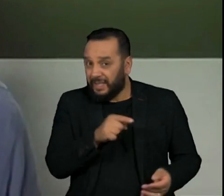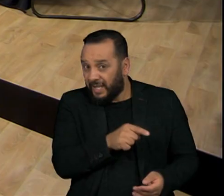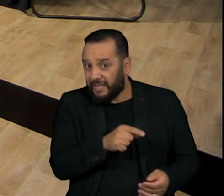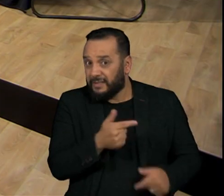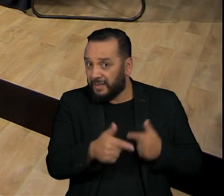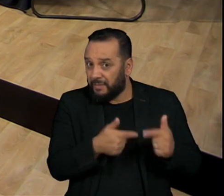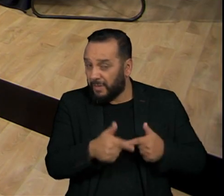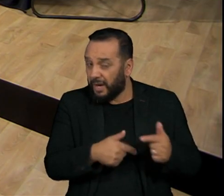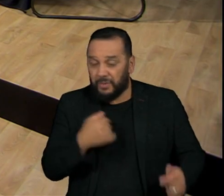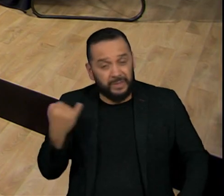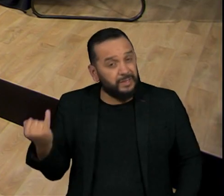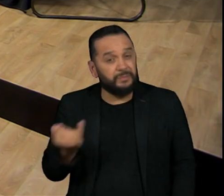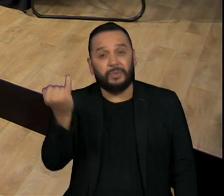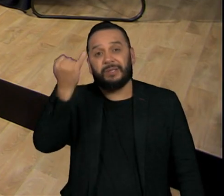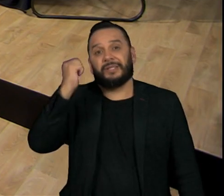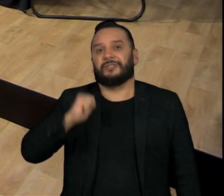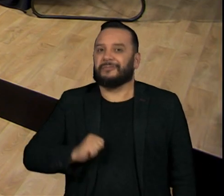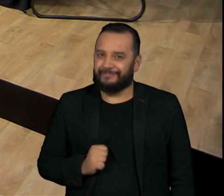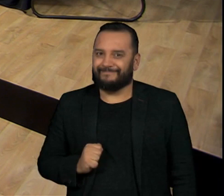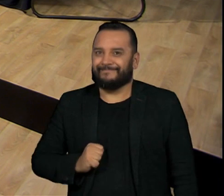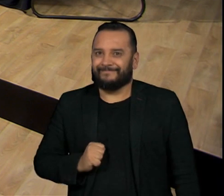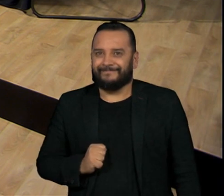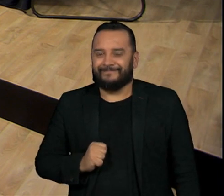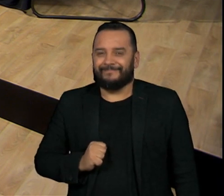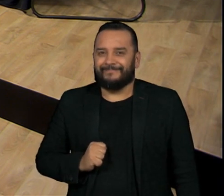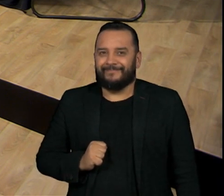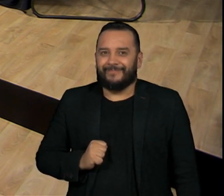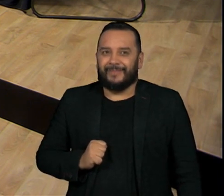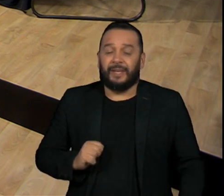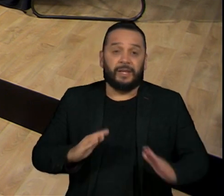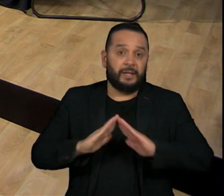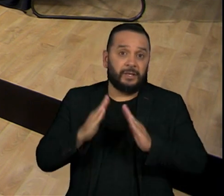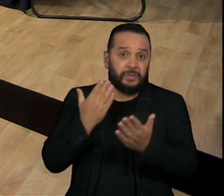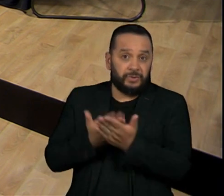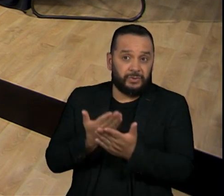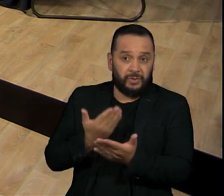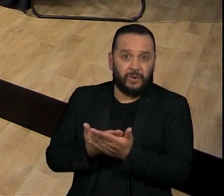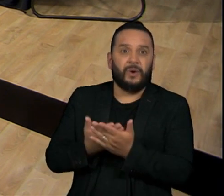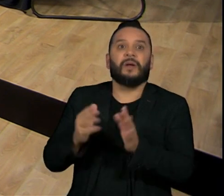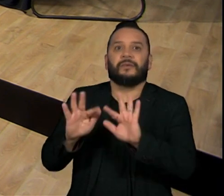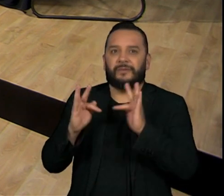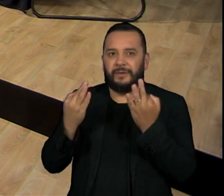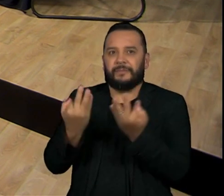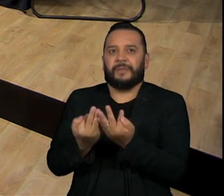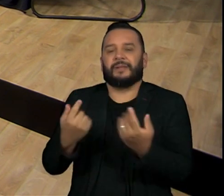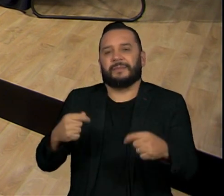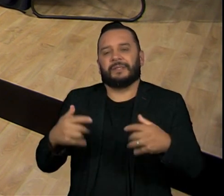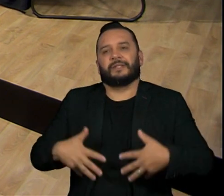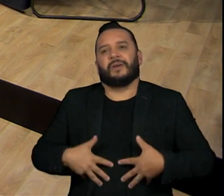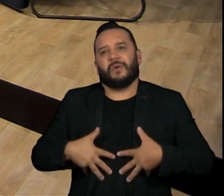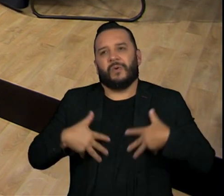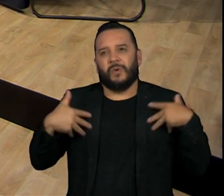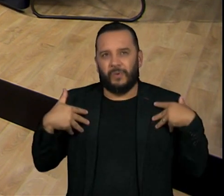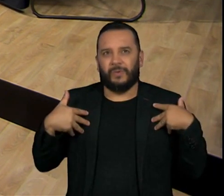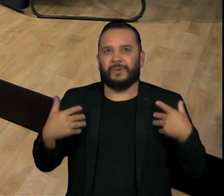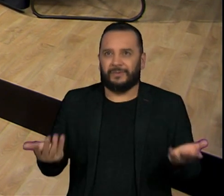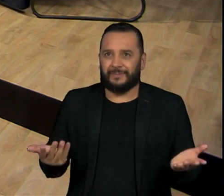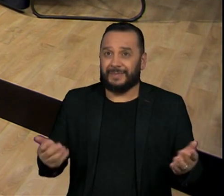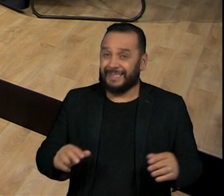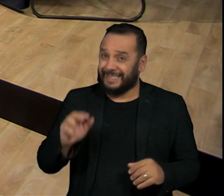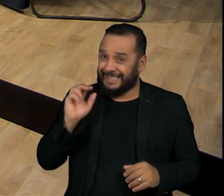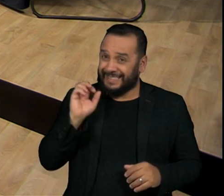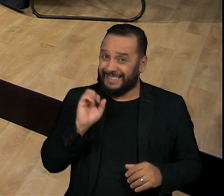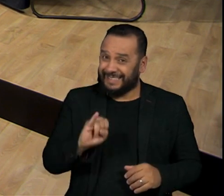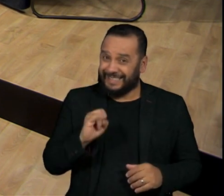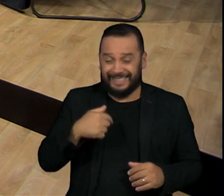fazem. E criar escolas em que as famílias têm orgulho. Porque quando as famílias têm orgulho na escola, quando